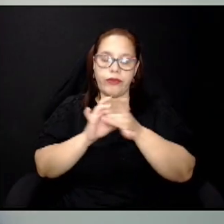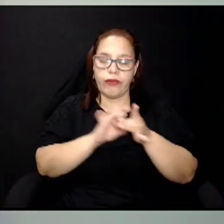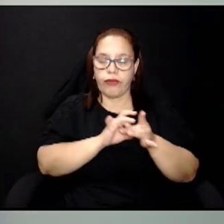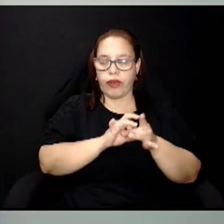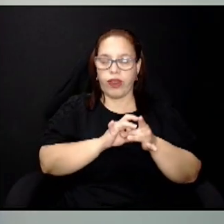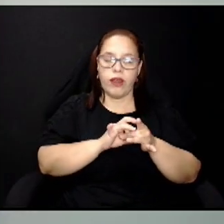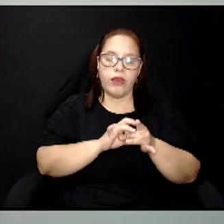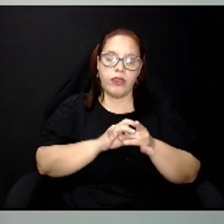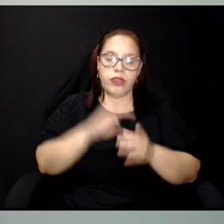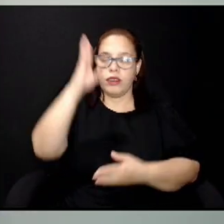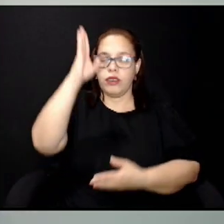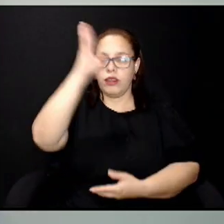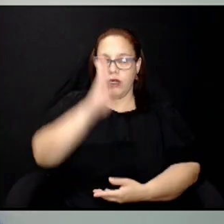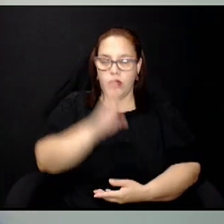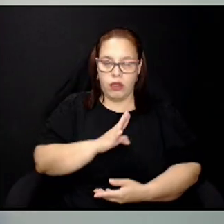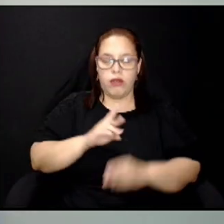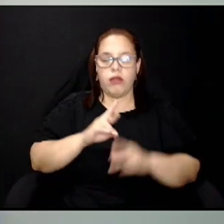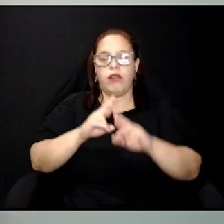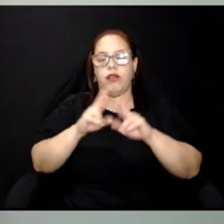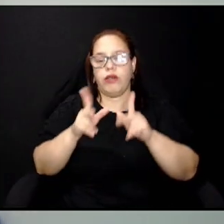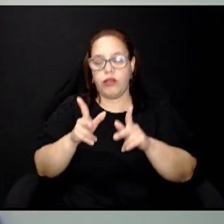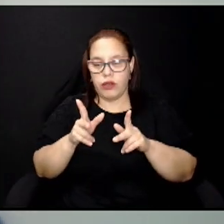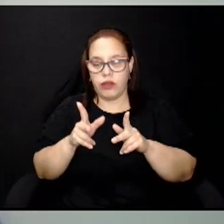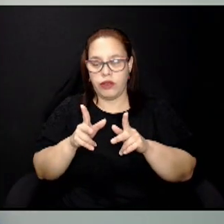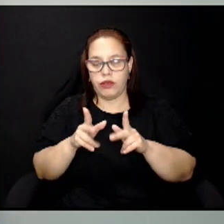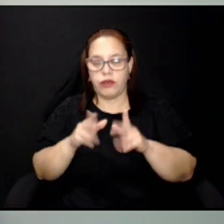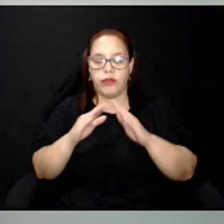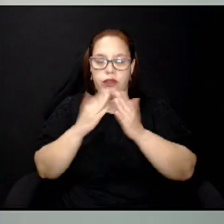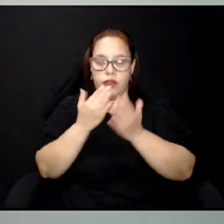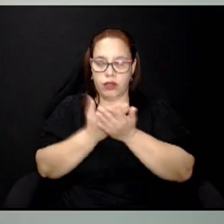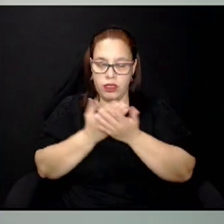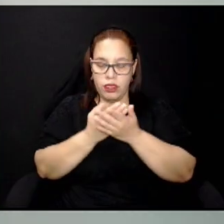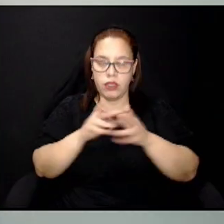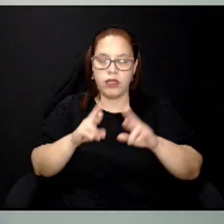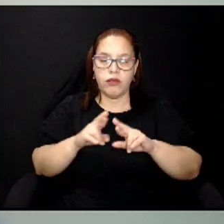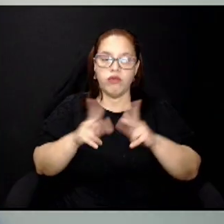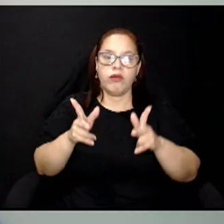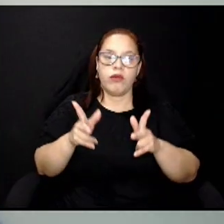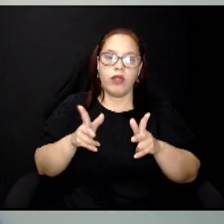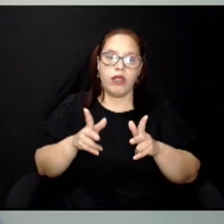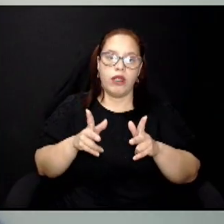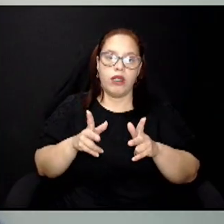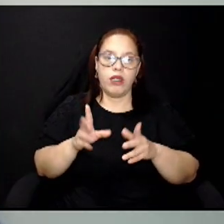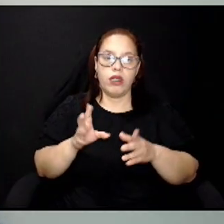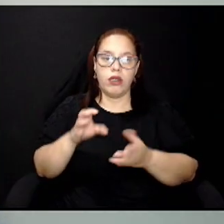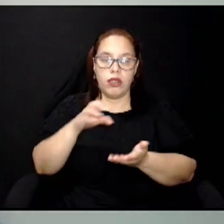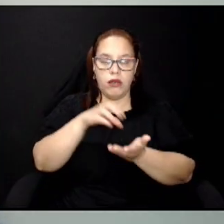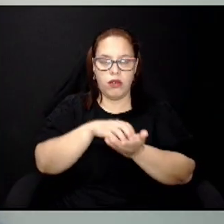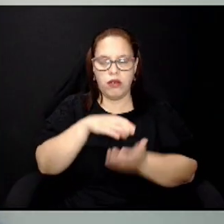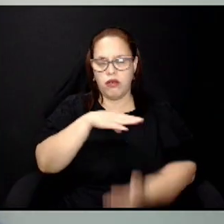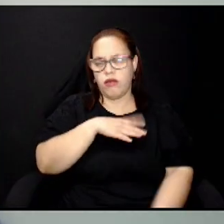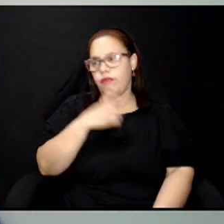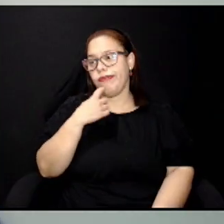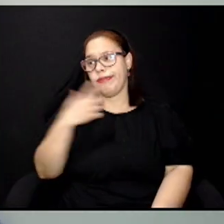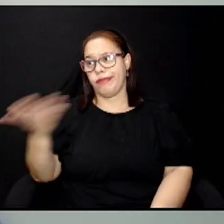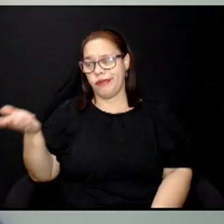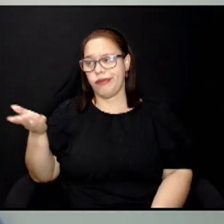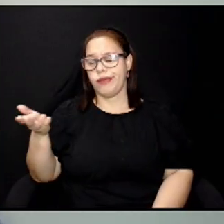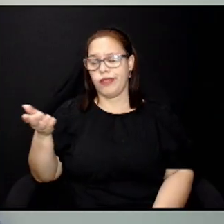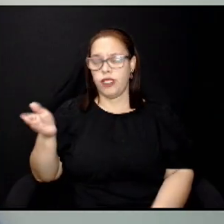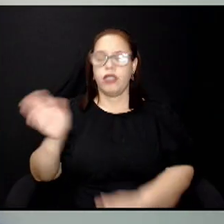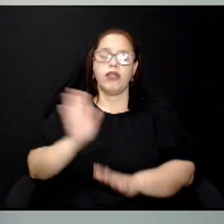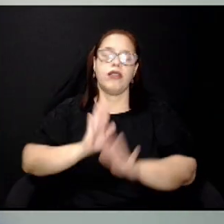são muito diferenciados, as escolas são muito diferenciadas, e mesmo dentro de Campinas. Então, nós tomamos esse